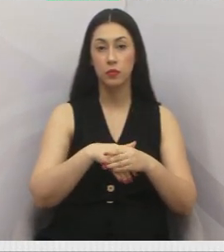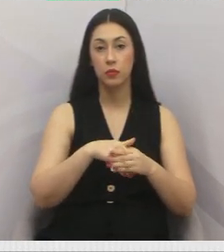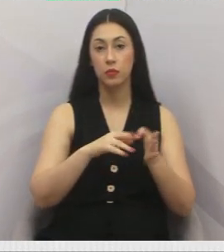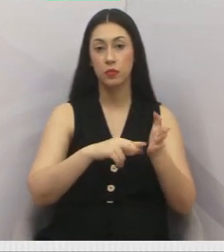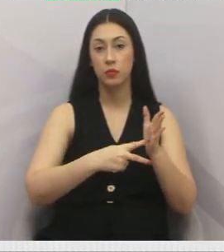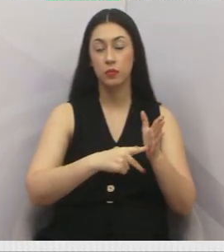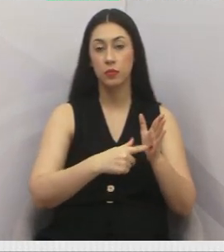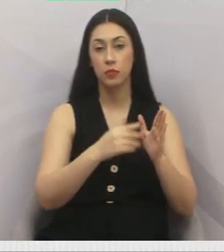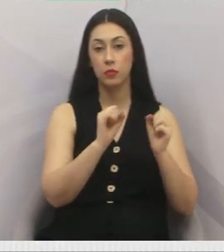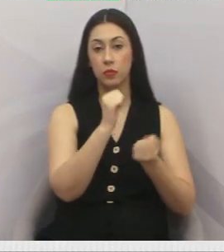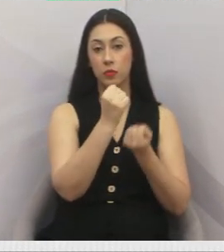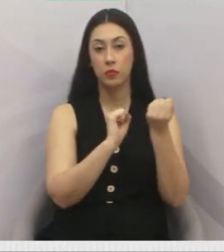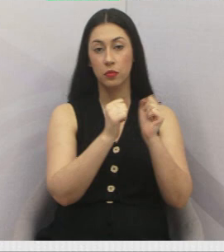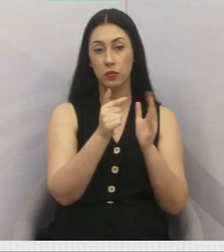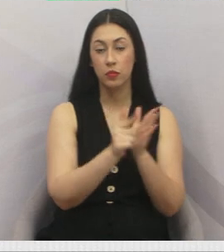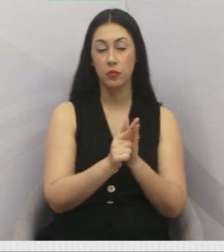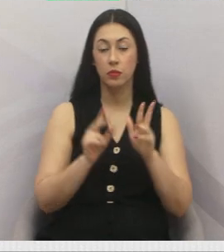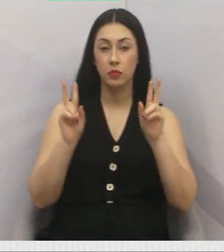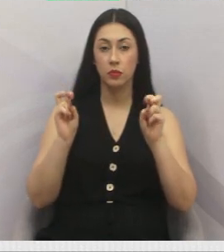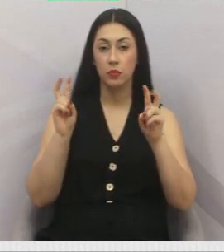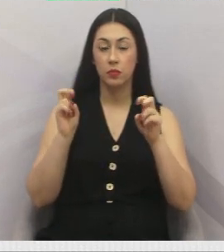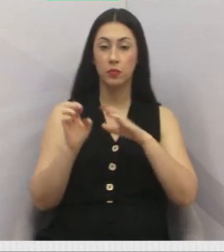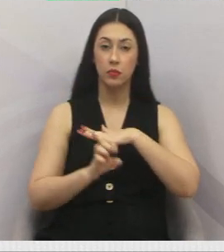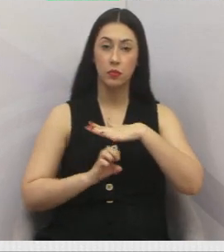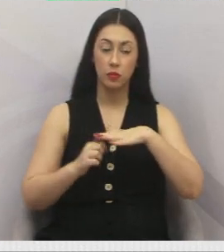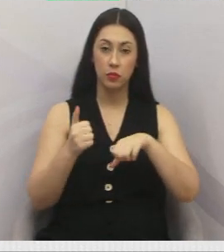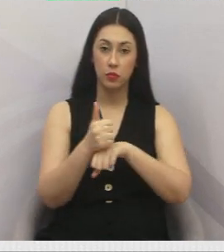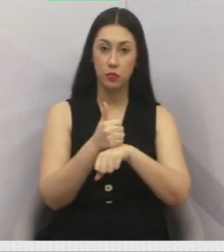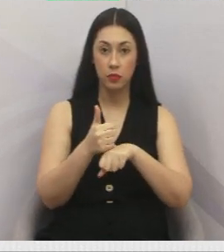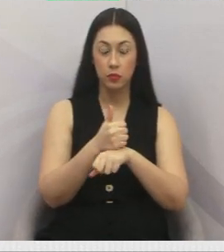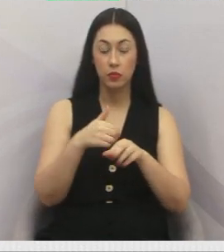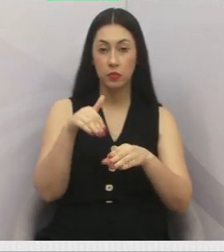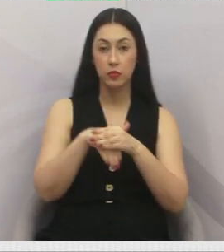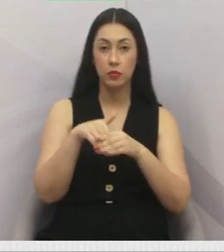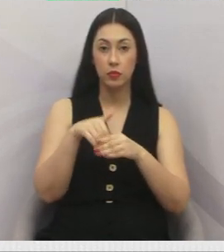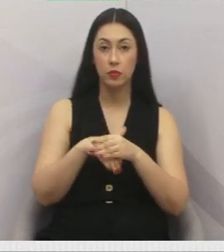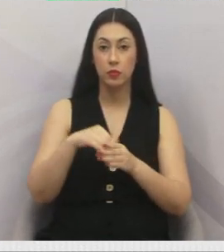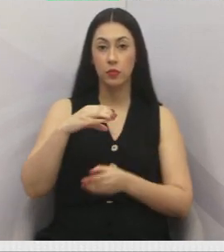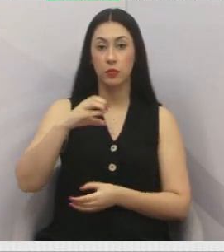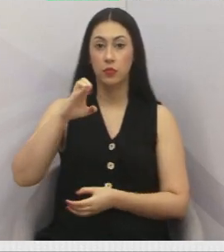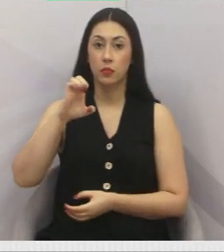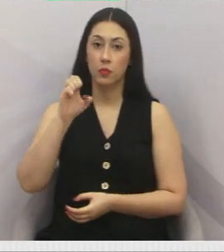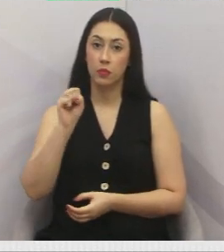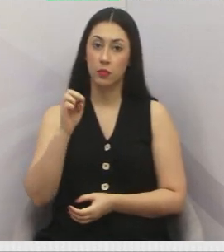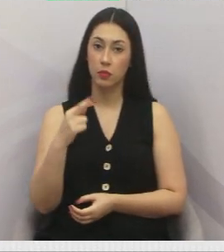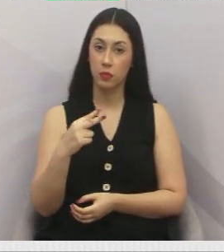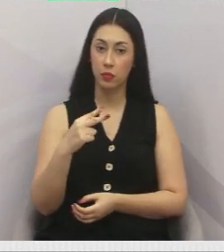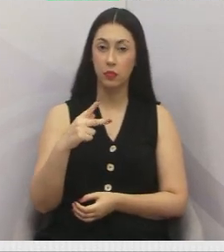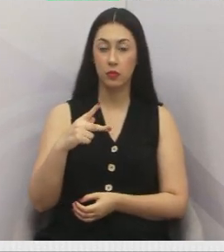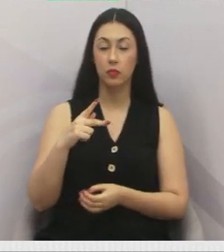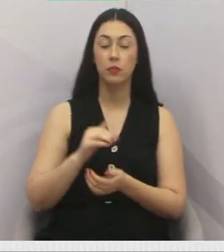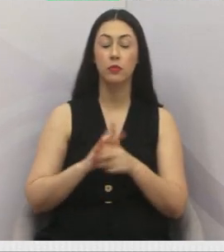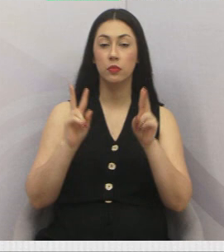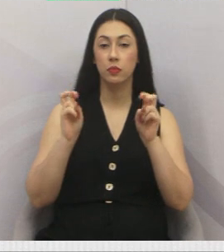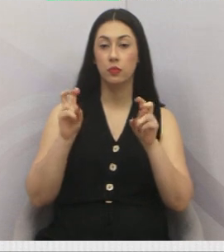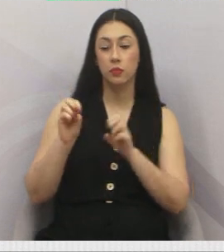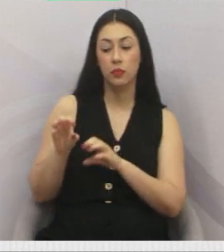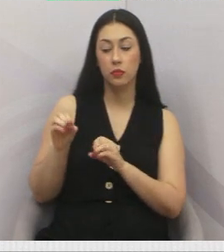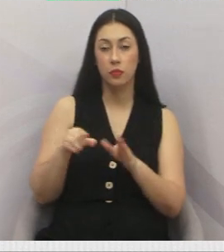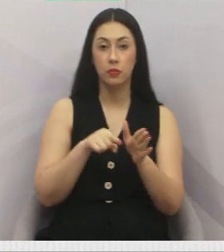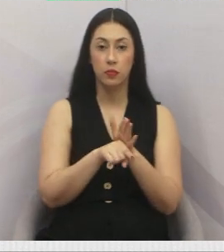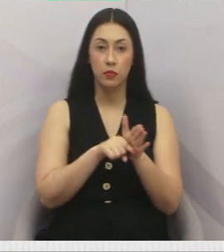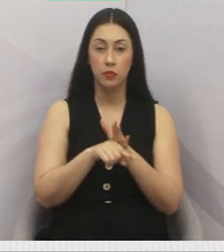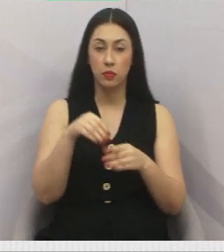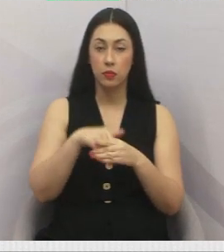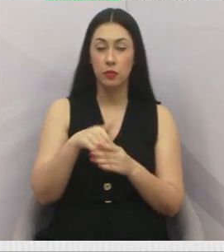dos Papeleiros. Segmento empresas e ou entidades profissionais, um voto para a CIESP. Segmento entidades acadêmicas de